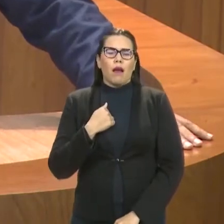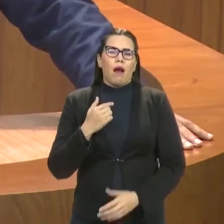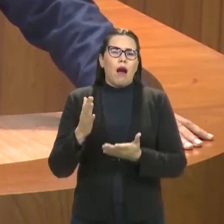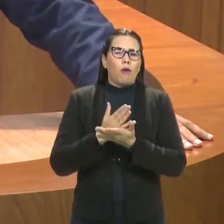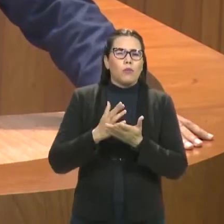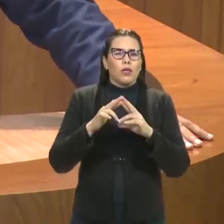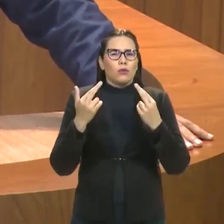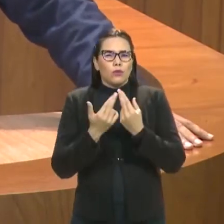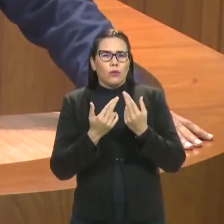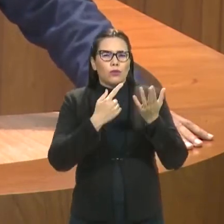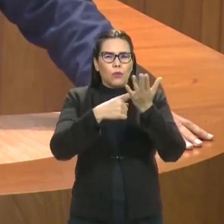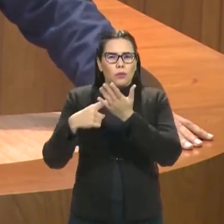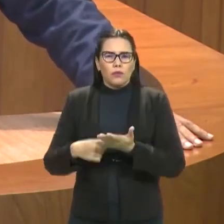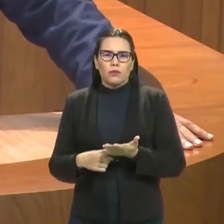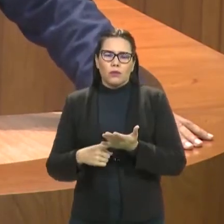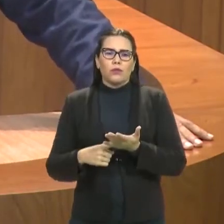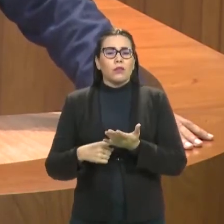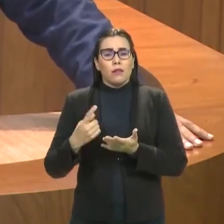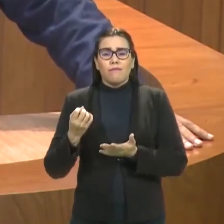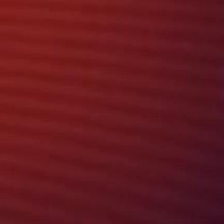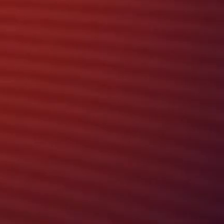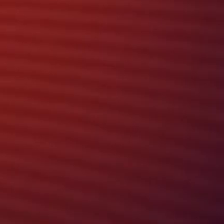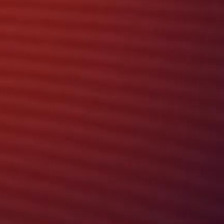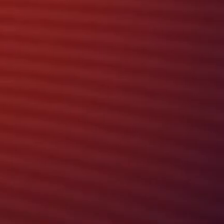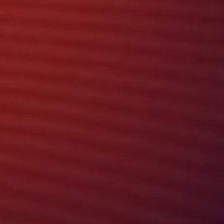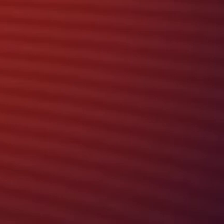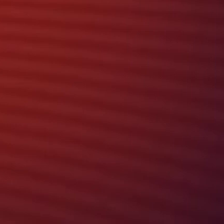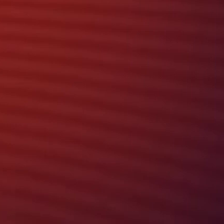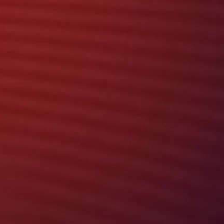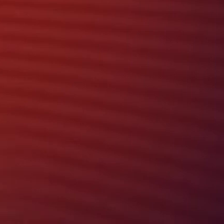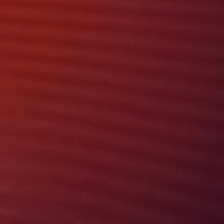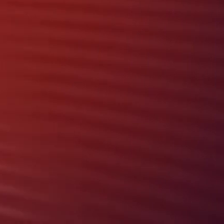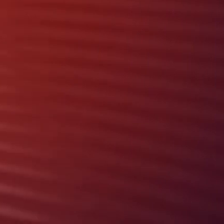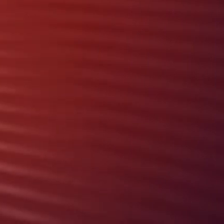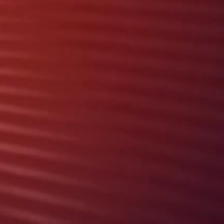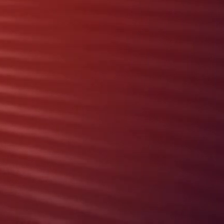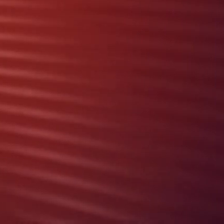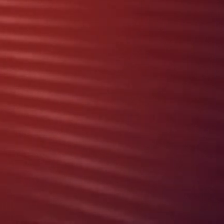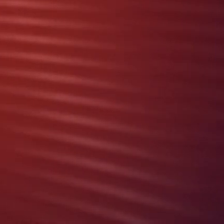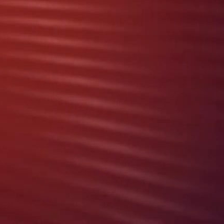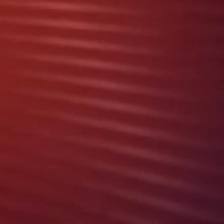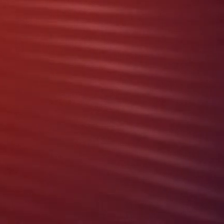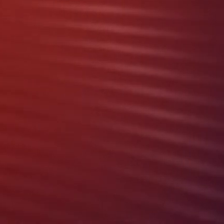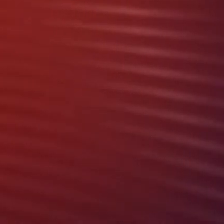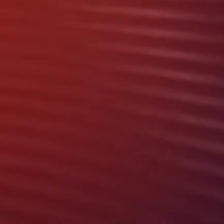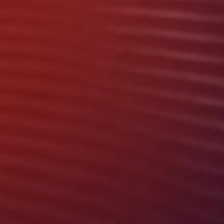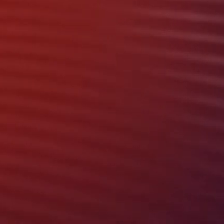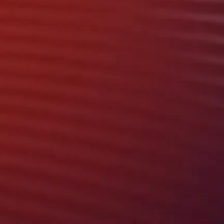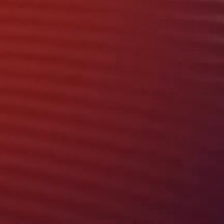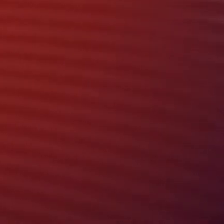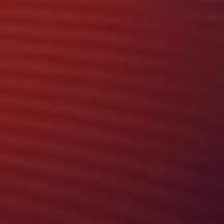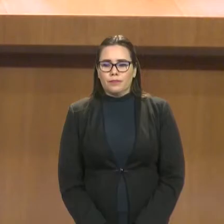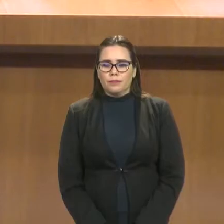Wellington do curso lamentou a morte do policial militar Antônio Carlos Marques Santos lotado no gabinete Militar